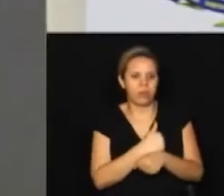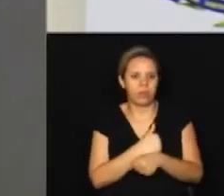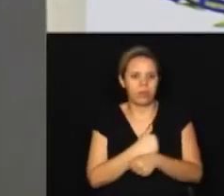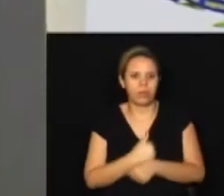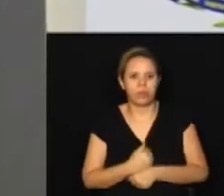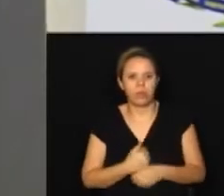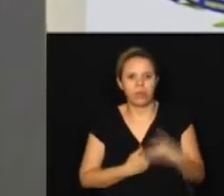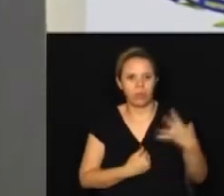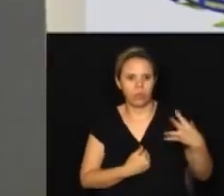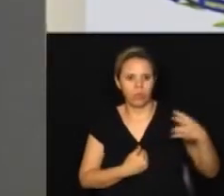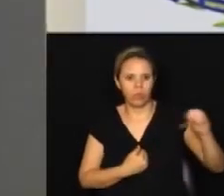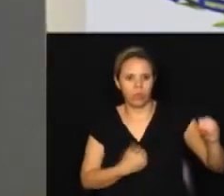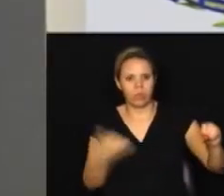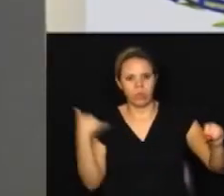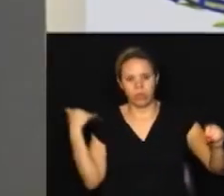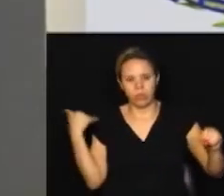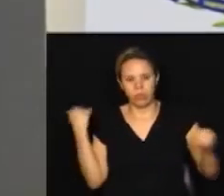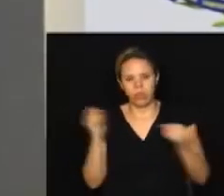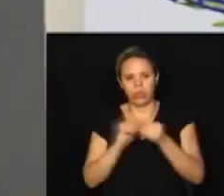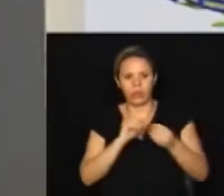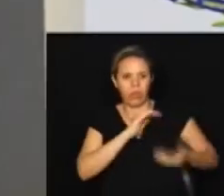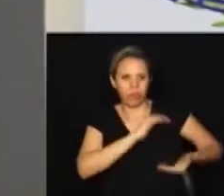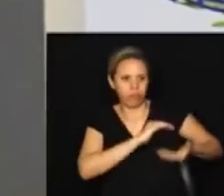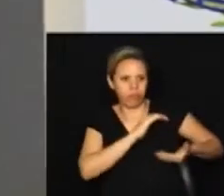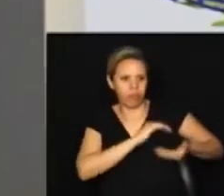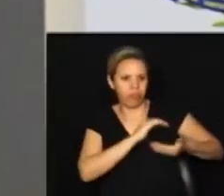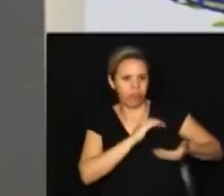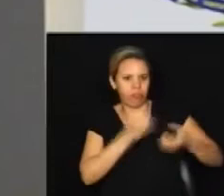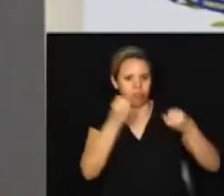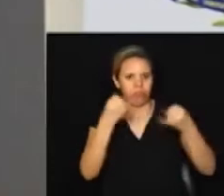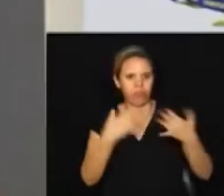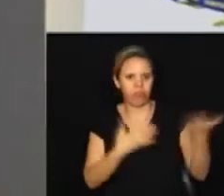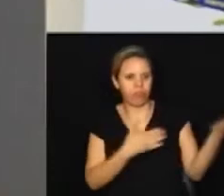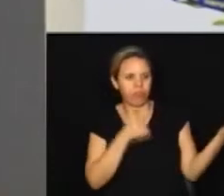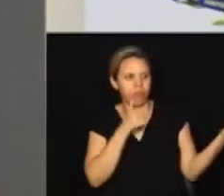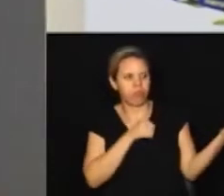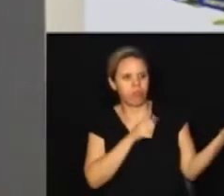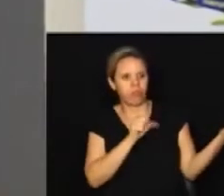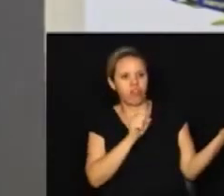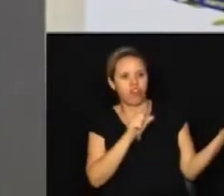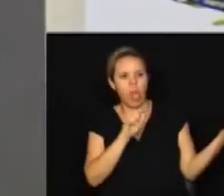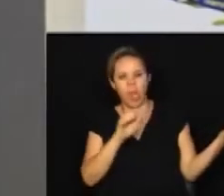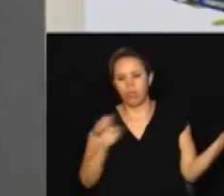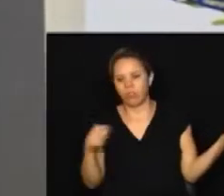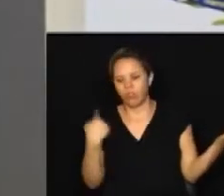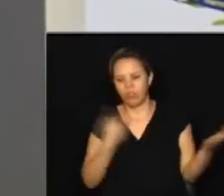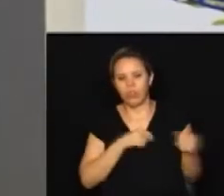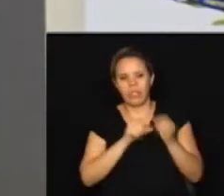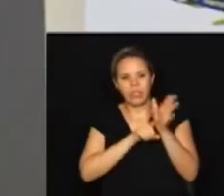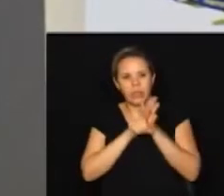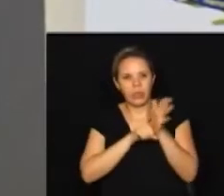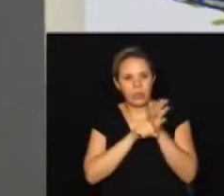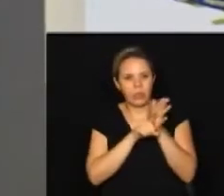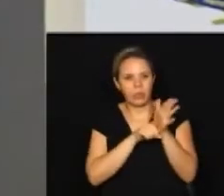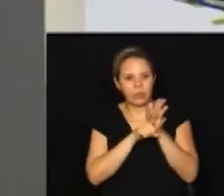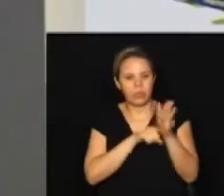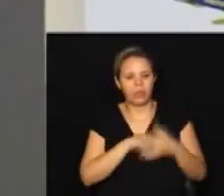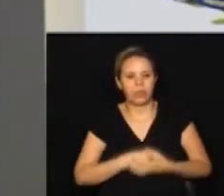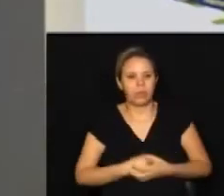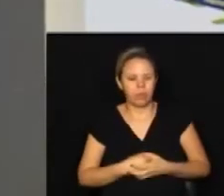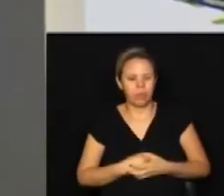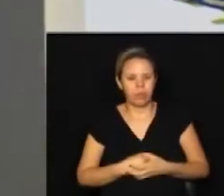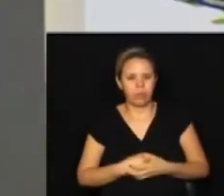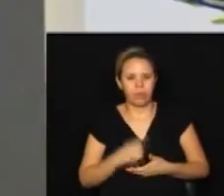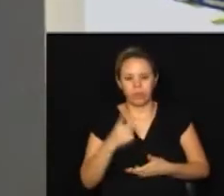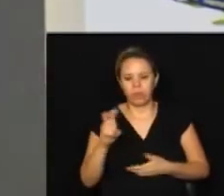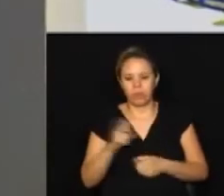de 40 anos. Eu até estava explicando para a Solange que nós fizemos um estudo, prefeito, dos